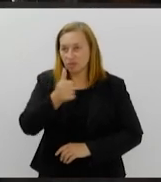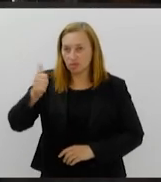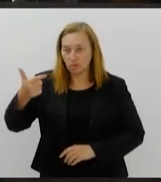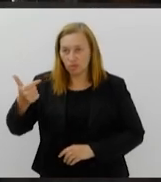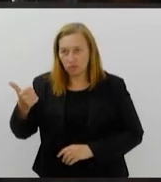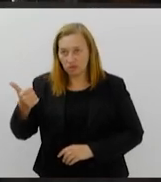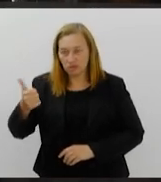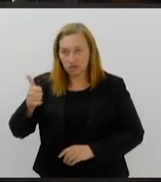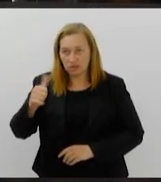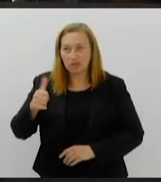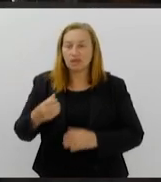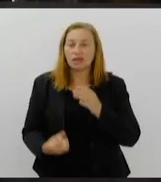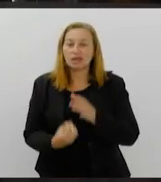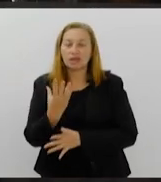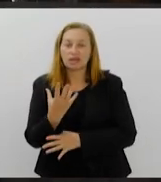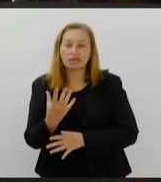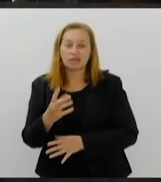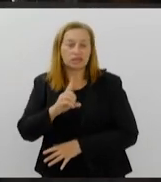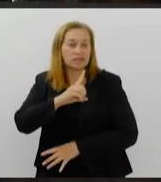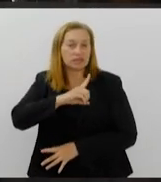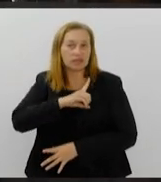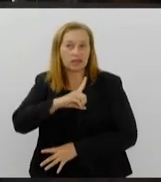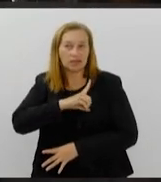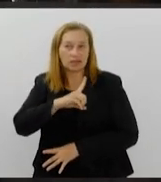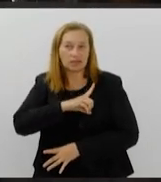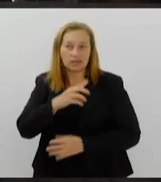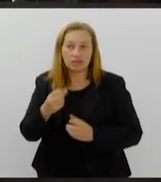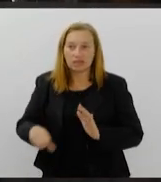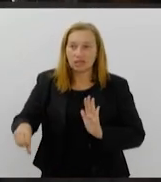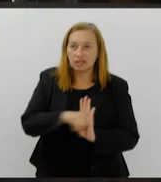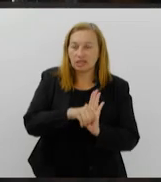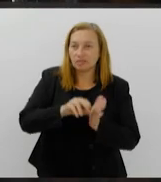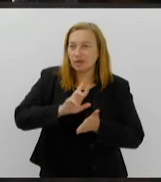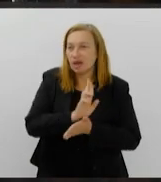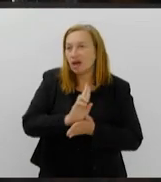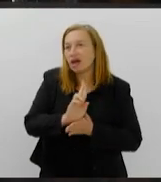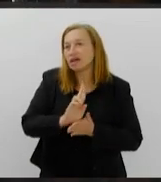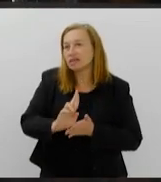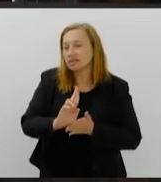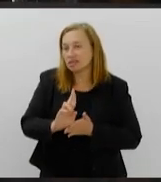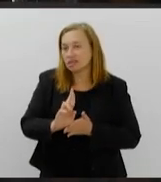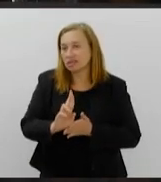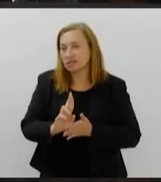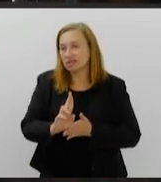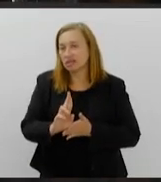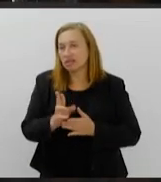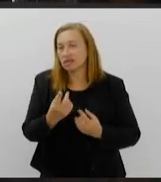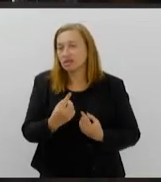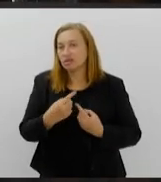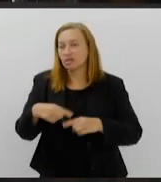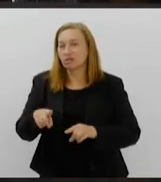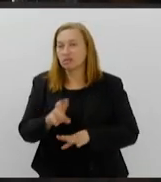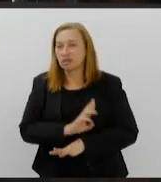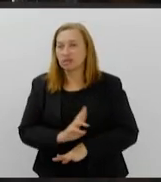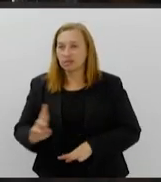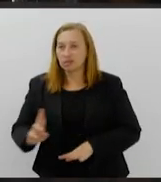que dispõe sobre a criação da Delegacia de Crimes Raciais e Delitos de Intolerância,